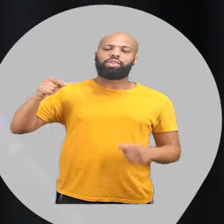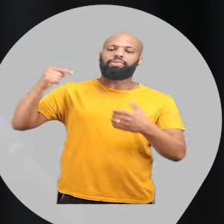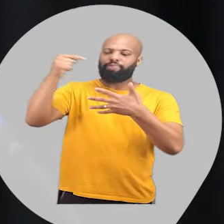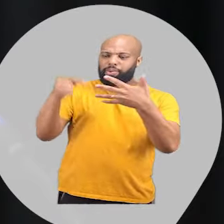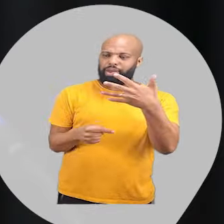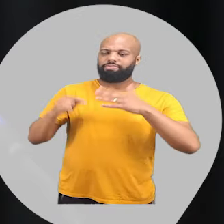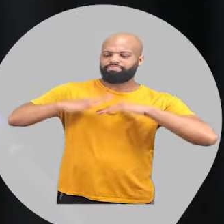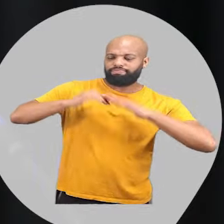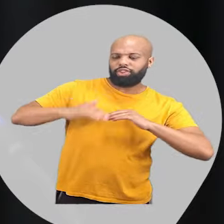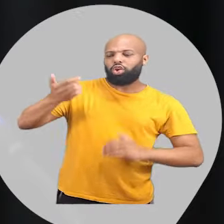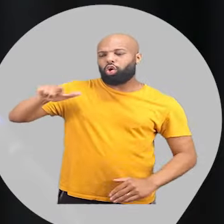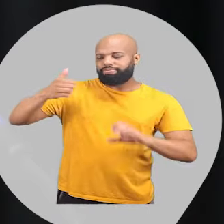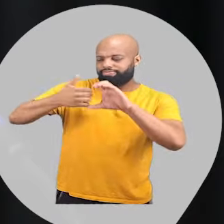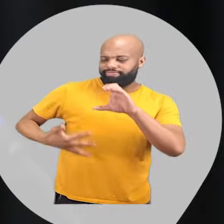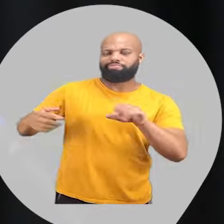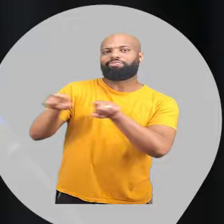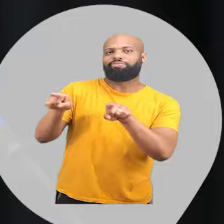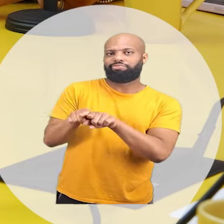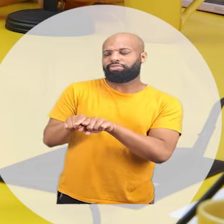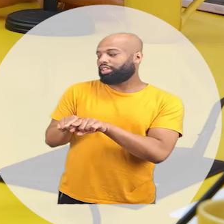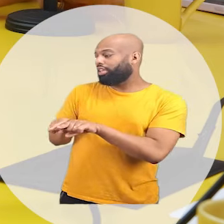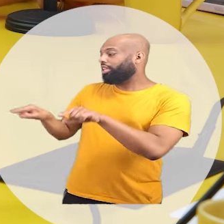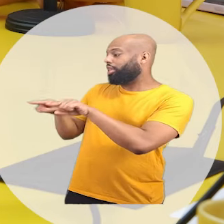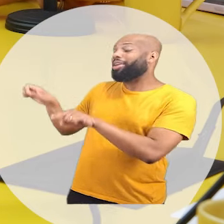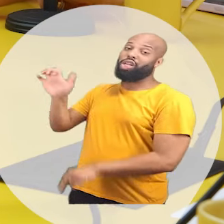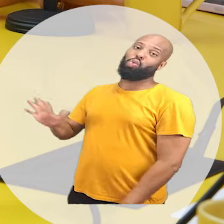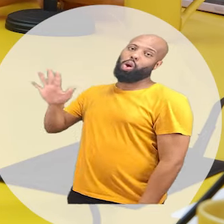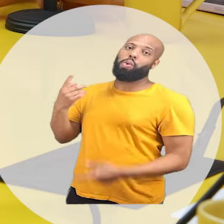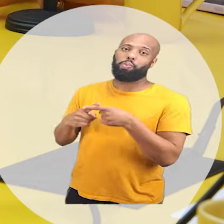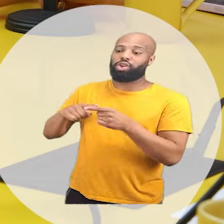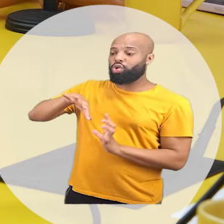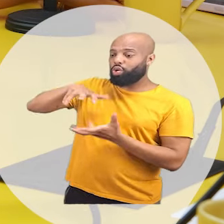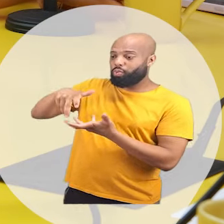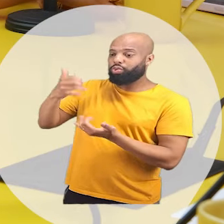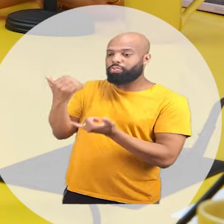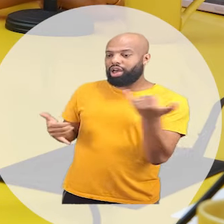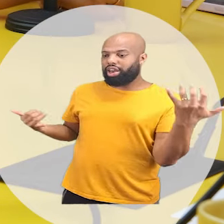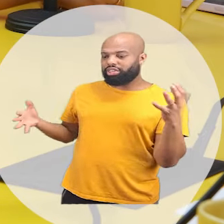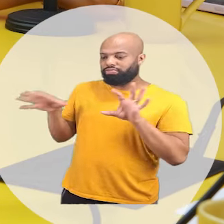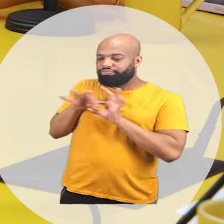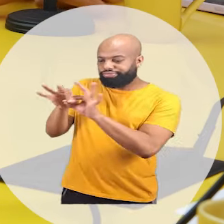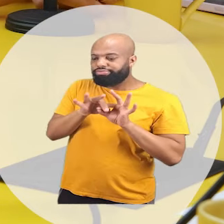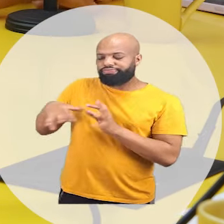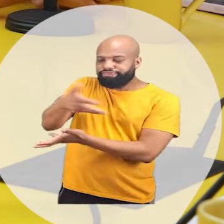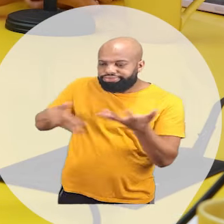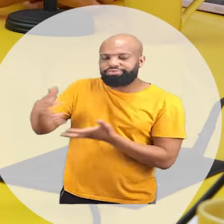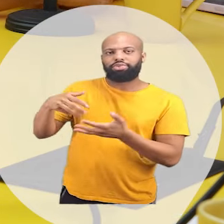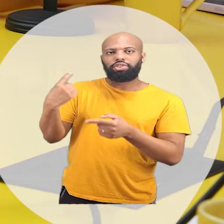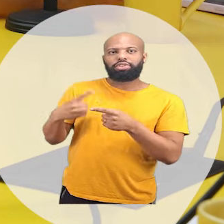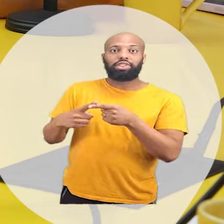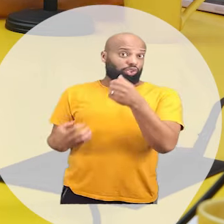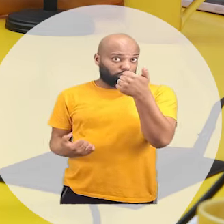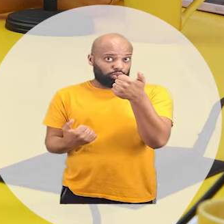aptidões outras características né E isso atualizando né Eu acho que o mundo tá tão orgânico hoje então sem